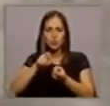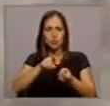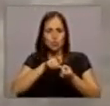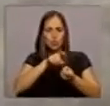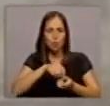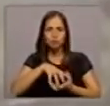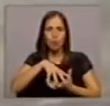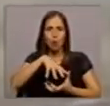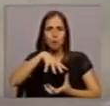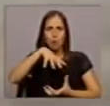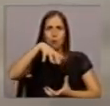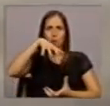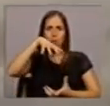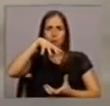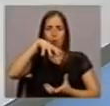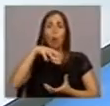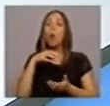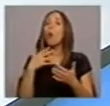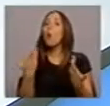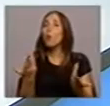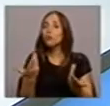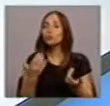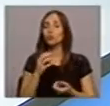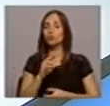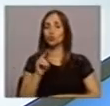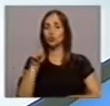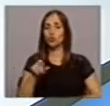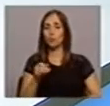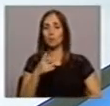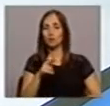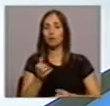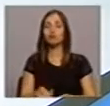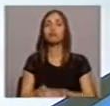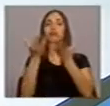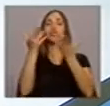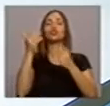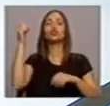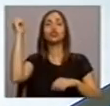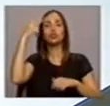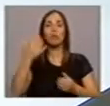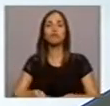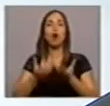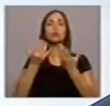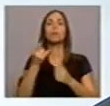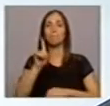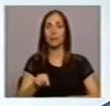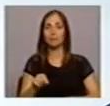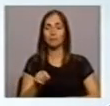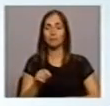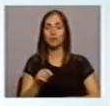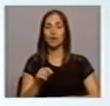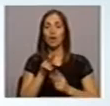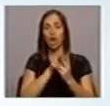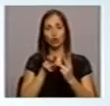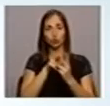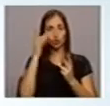Ou será que Júpiter nasceu da própria nuvem molecular gigante do Sol? O que é que implica estas duas